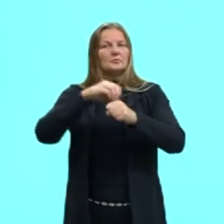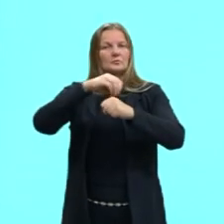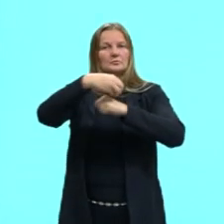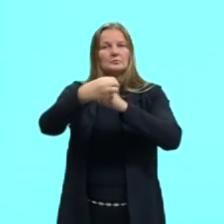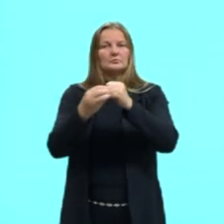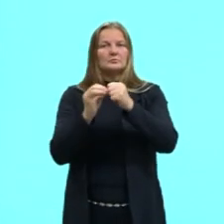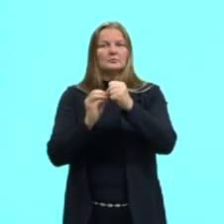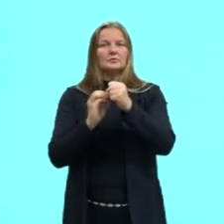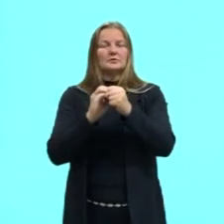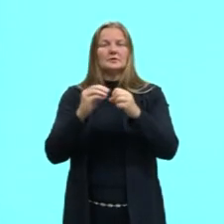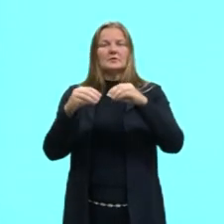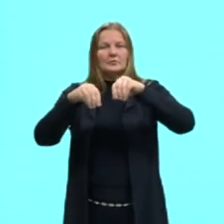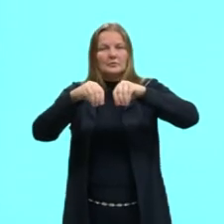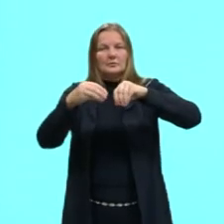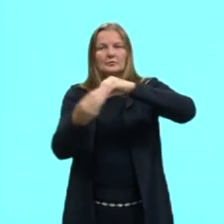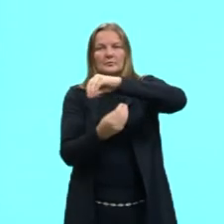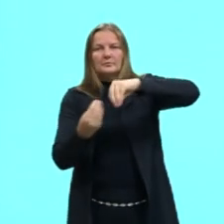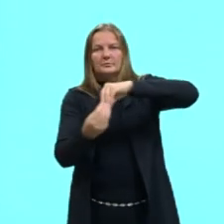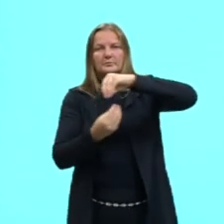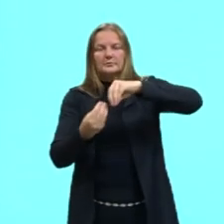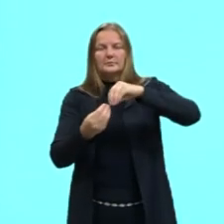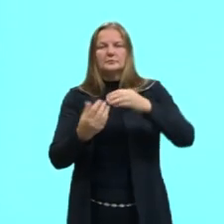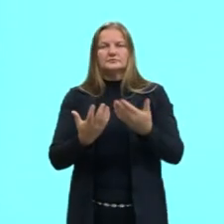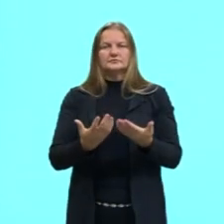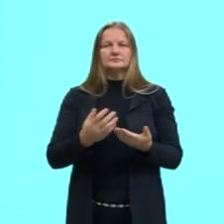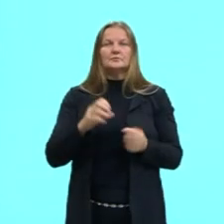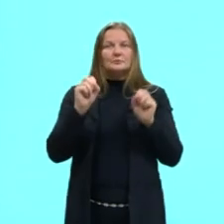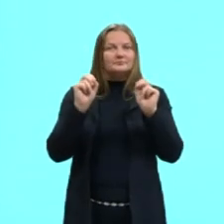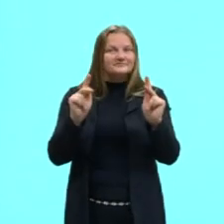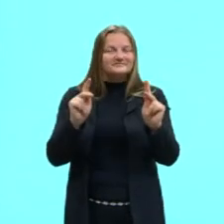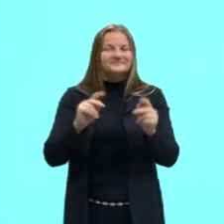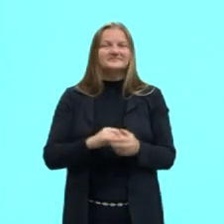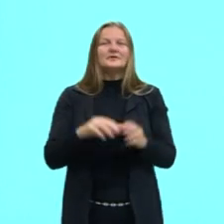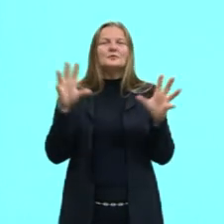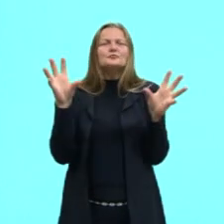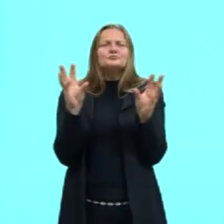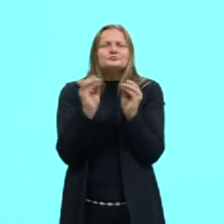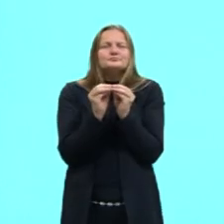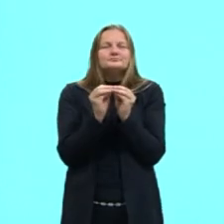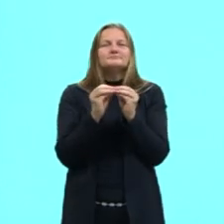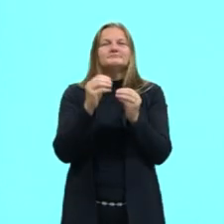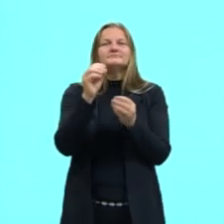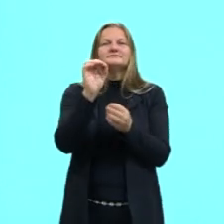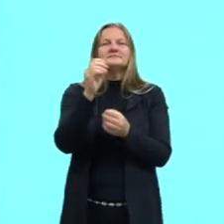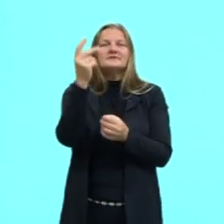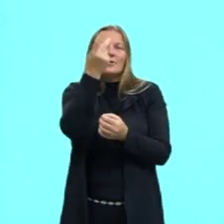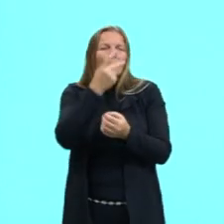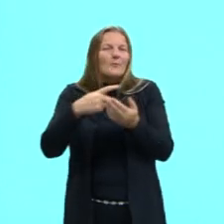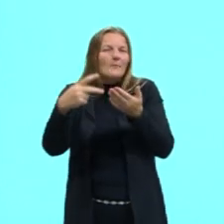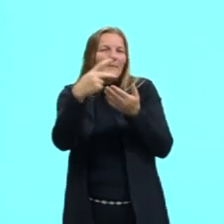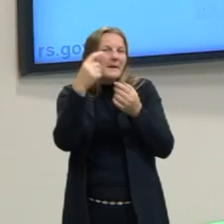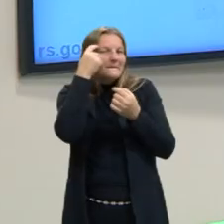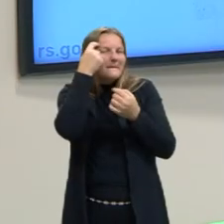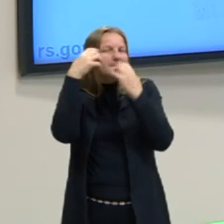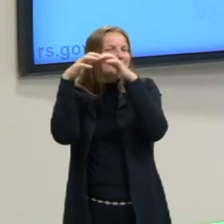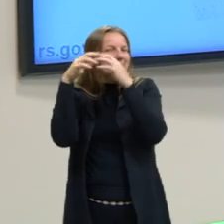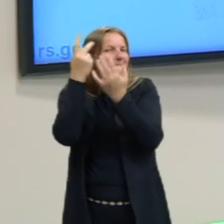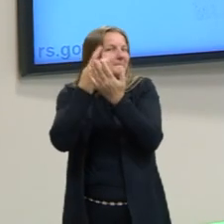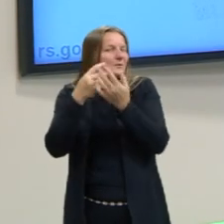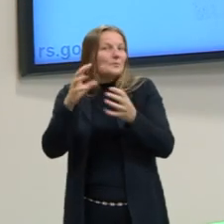exatamente o meu composto né que eu que eu formei Ok Isso é só um mapa mental aí para a gente lembrar